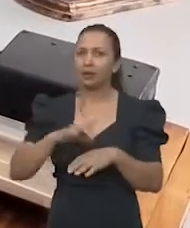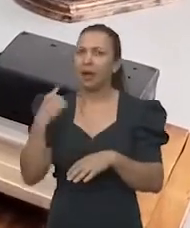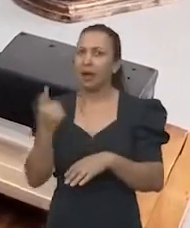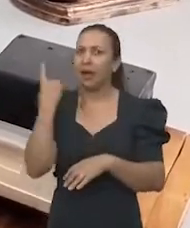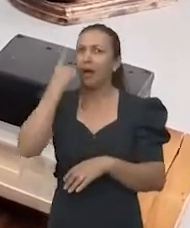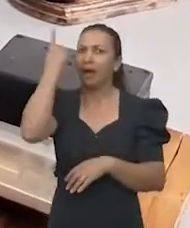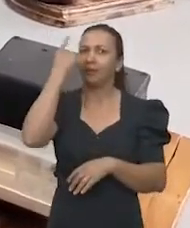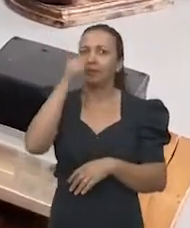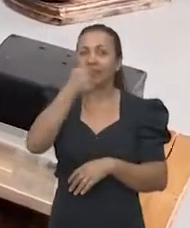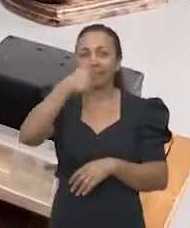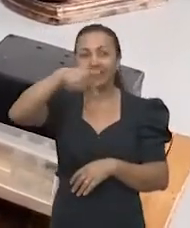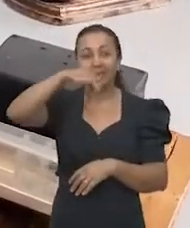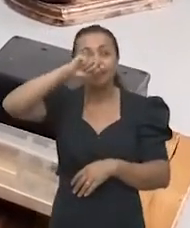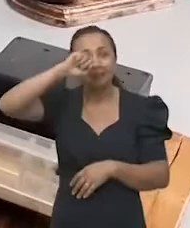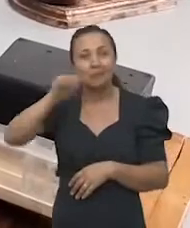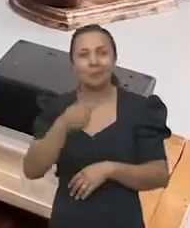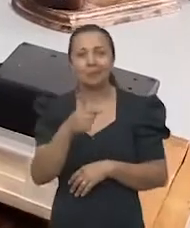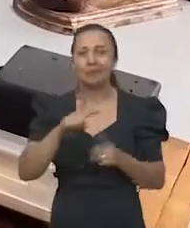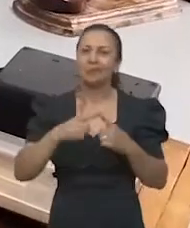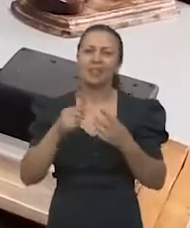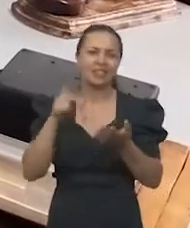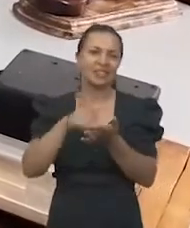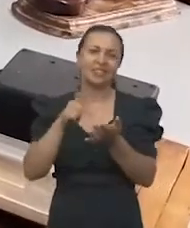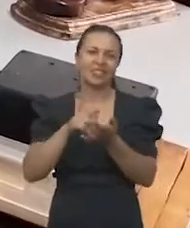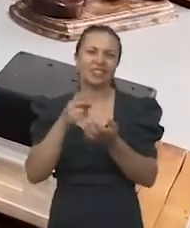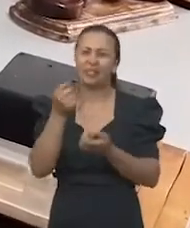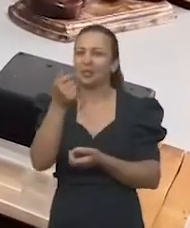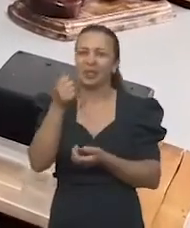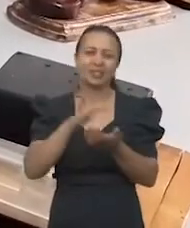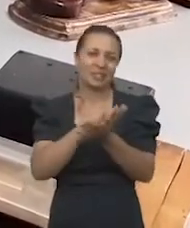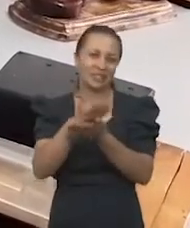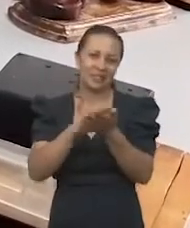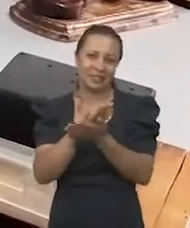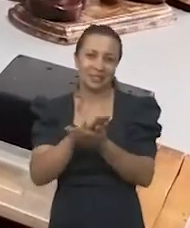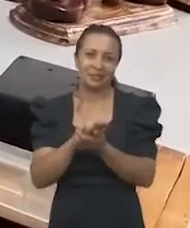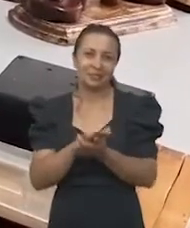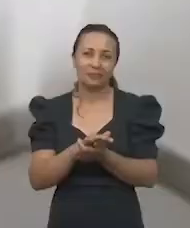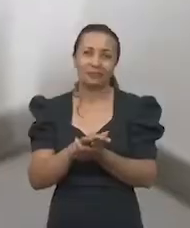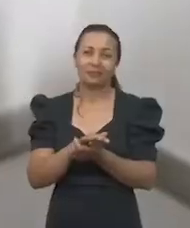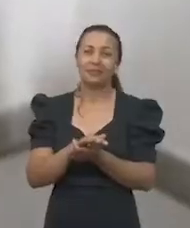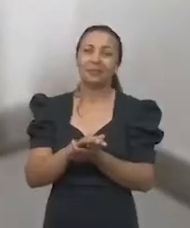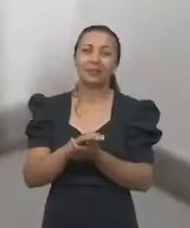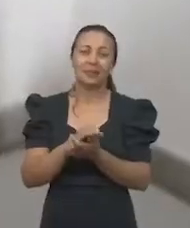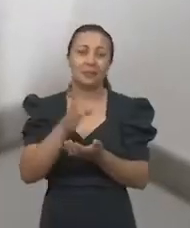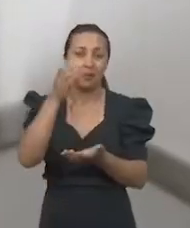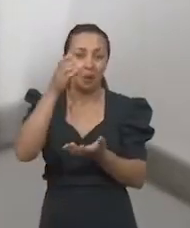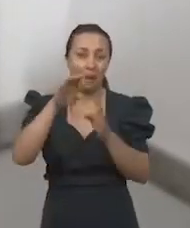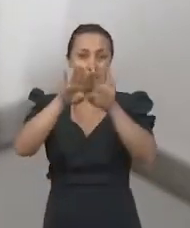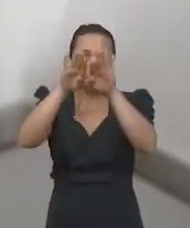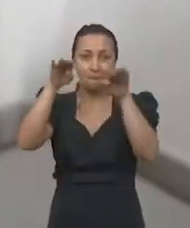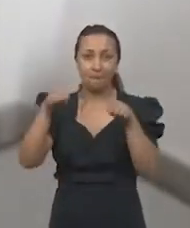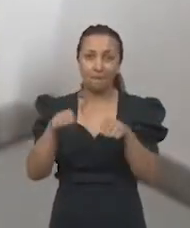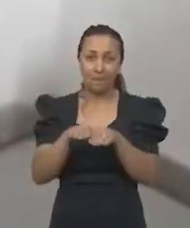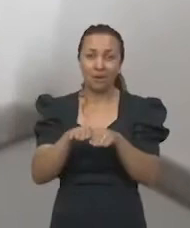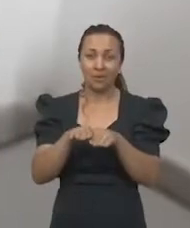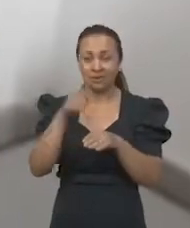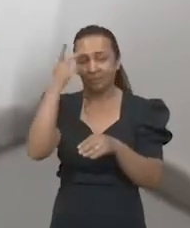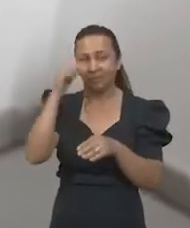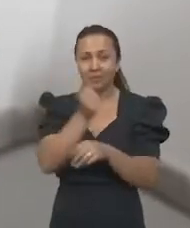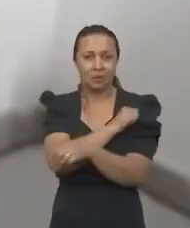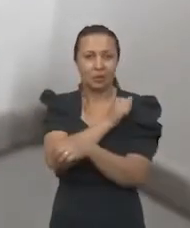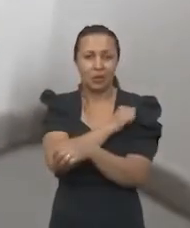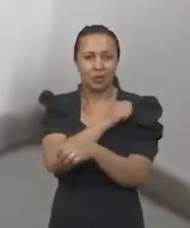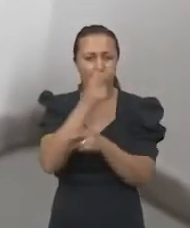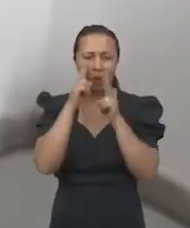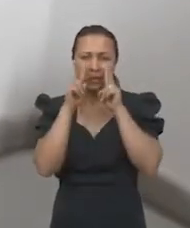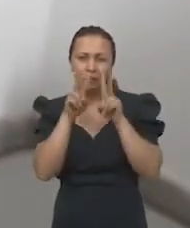né? 17 mil volts. Mas na verdade a corrente dela é quase nada. Então é uma bobina para que os alunos interajam